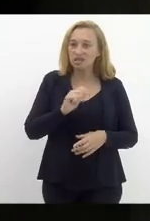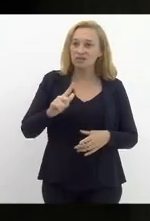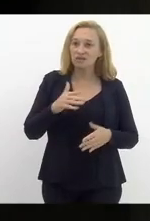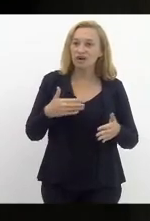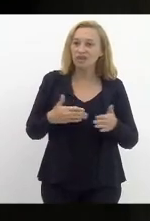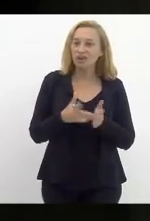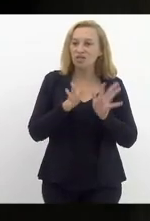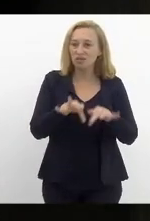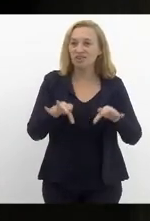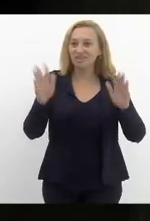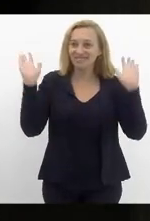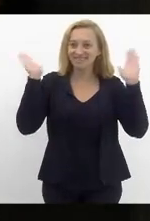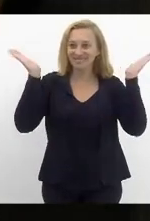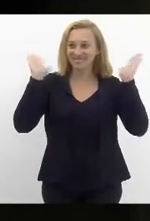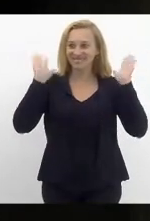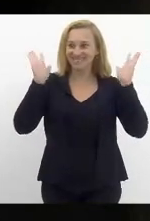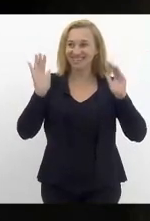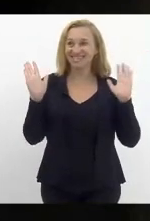filho. Valeu.